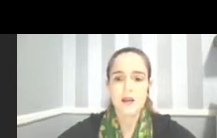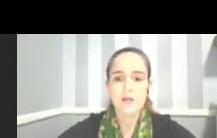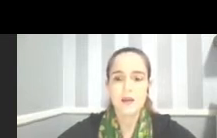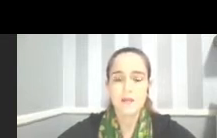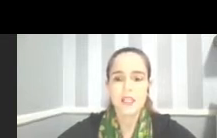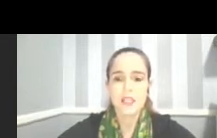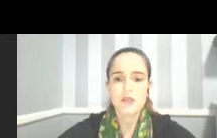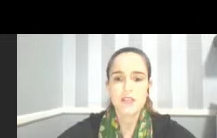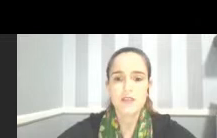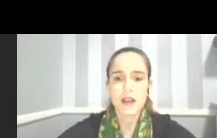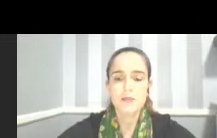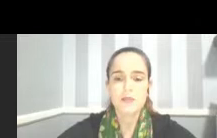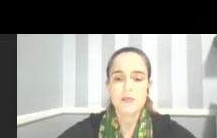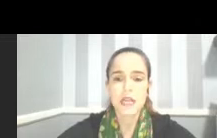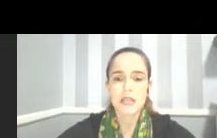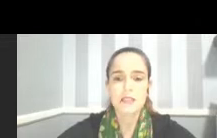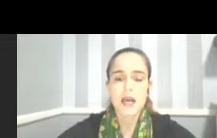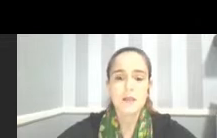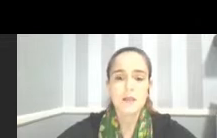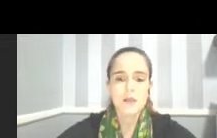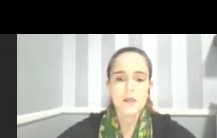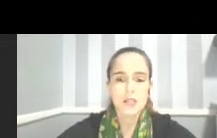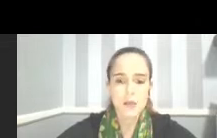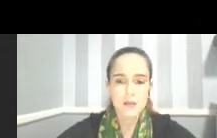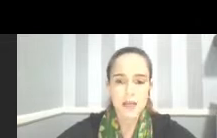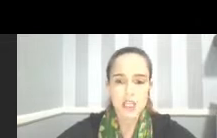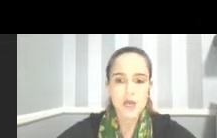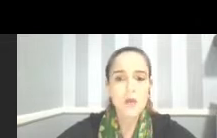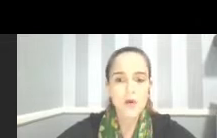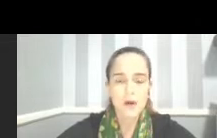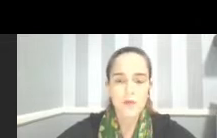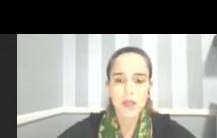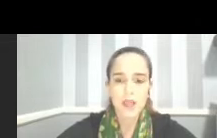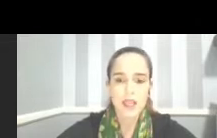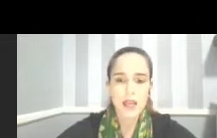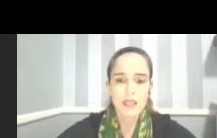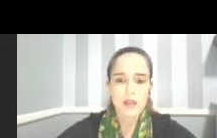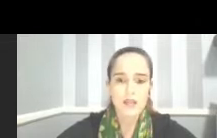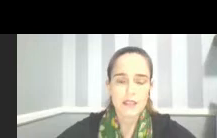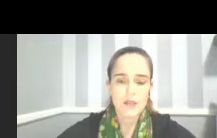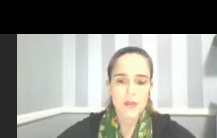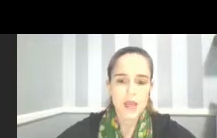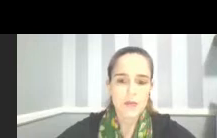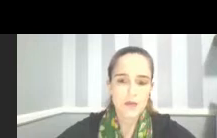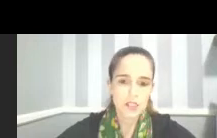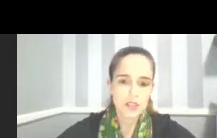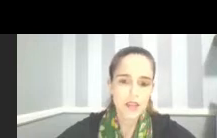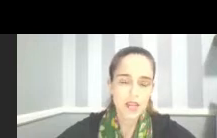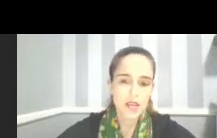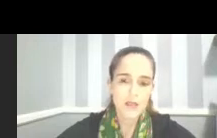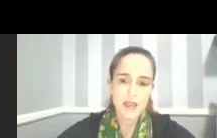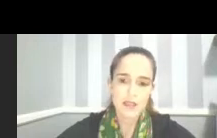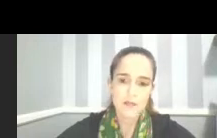é uma imagem que eu tinha falado para vocês, mas eu não achei uma imagem tão boa. Em relação à elevação de membro, a